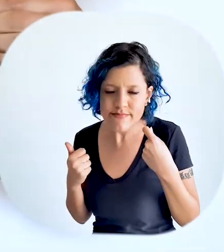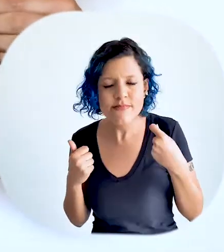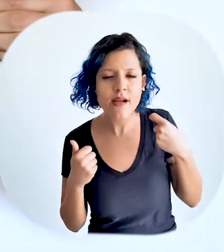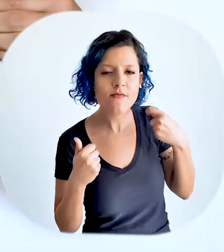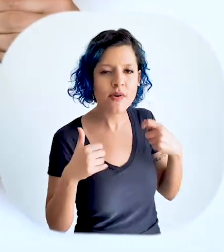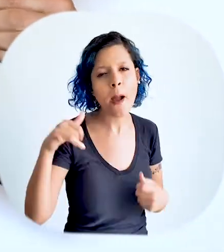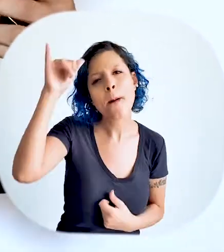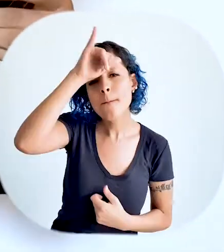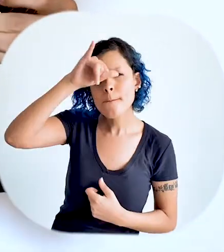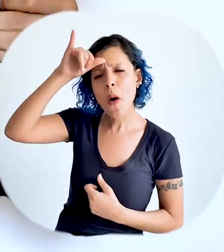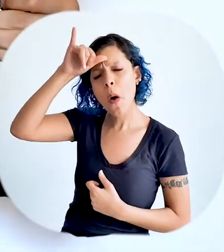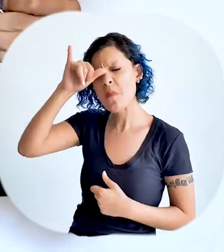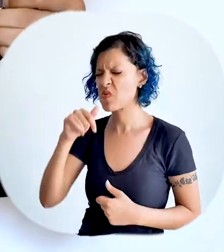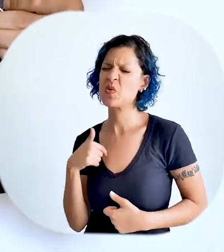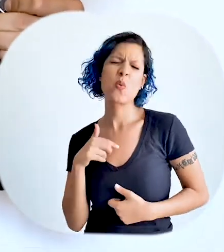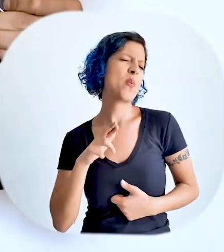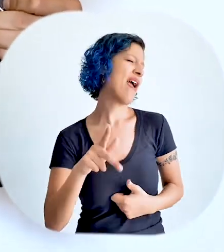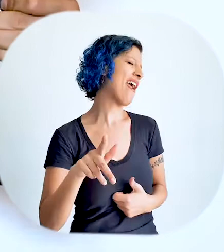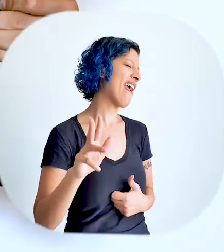Bobo eu não sou não.